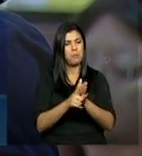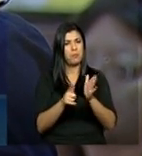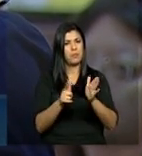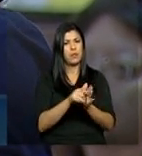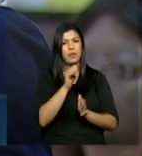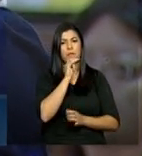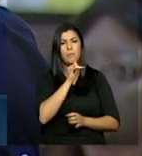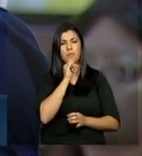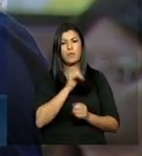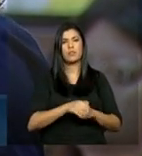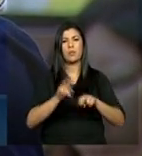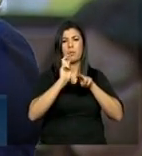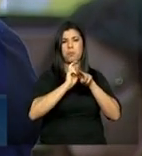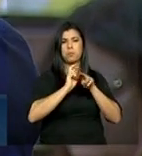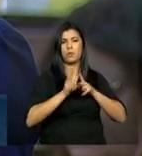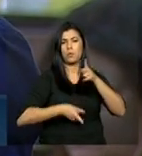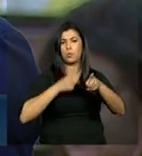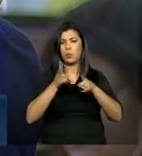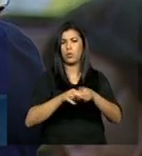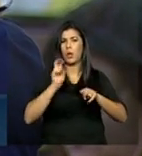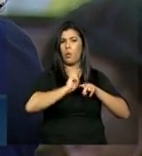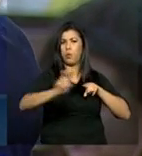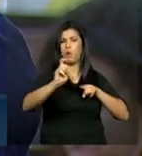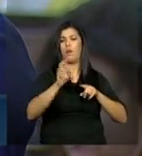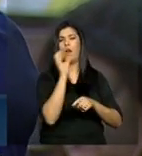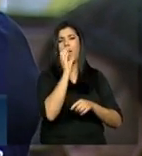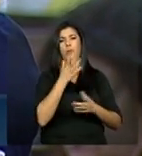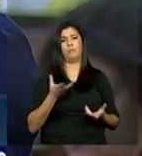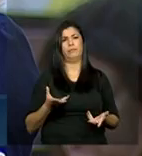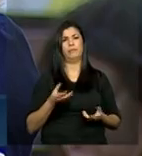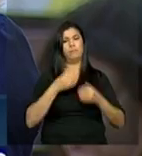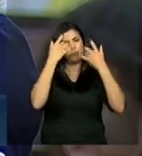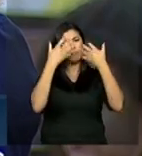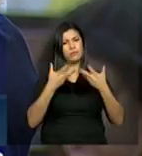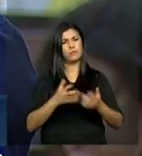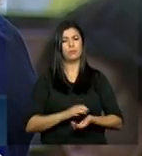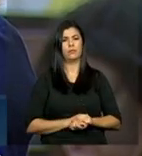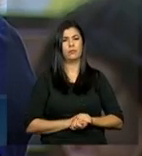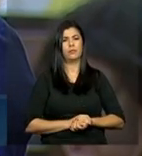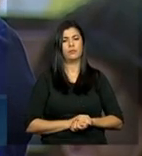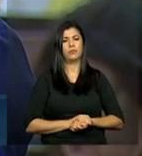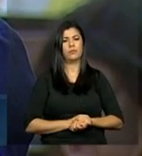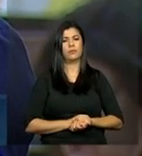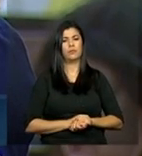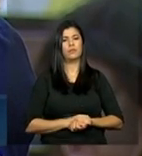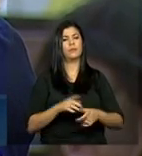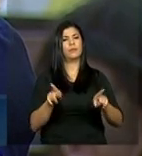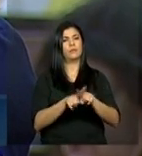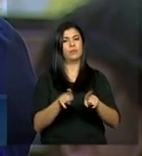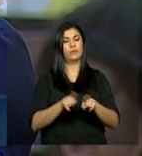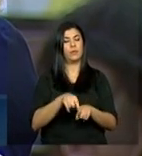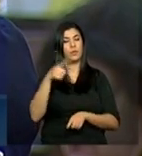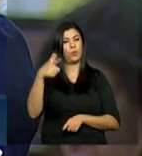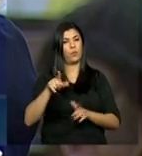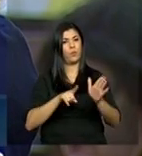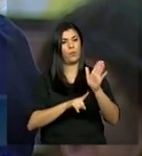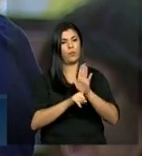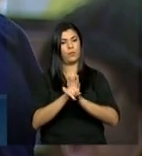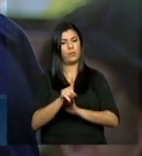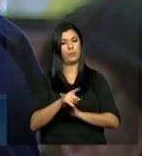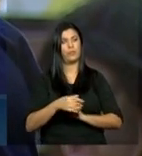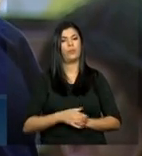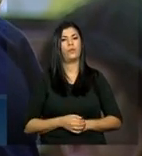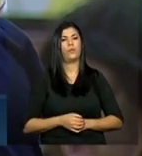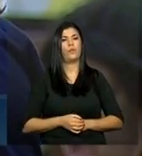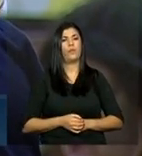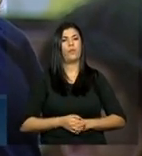do trem-bala e tal. Gostaria que a senhora explicasse um pouco isso. Outra coisa, os gastos